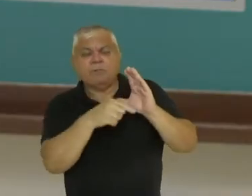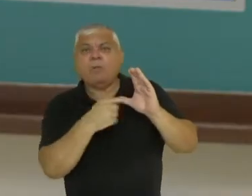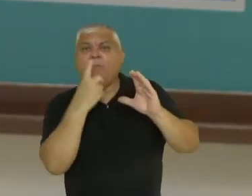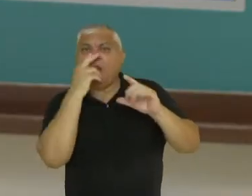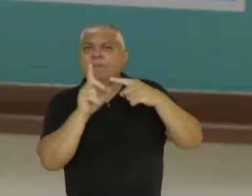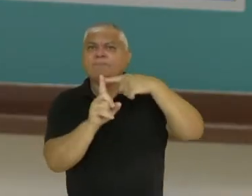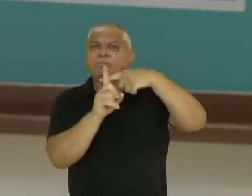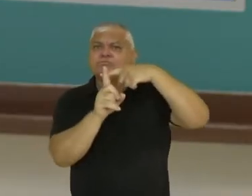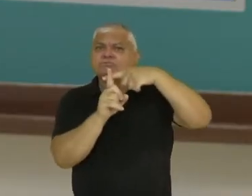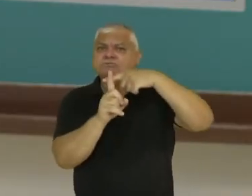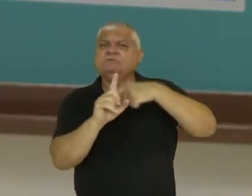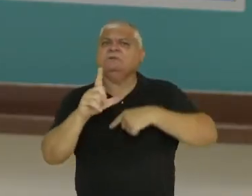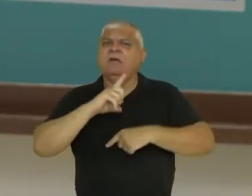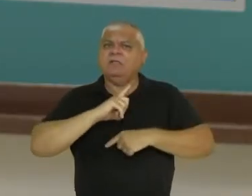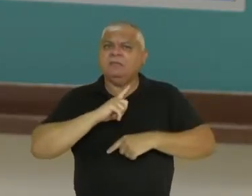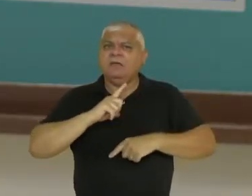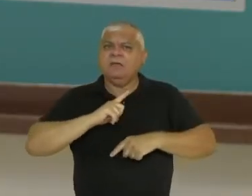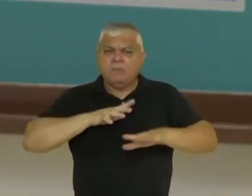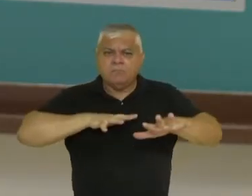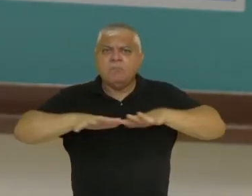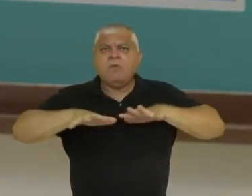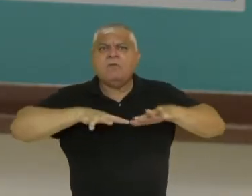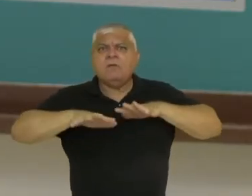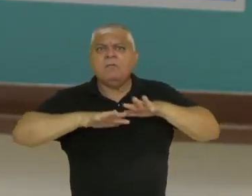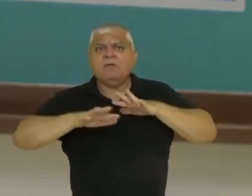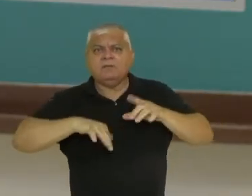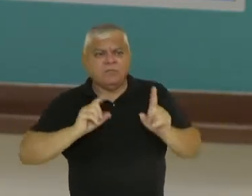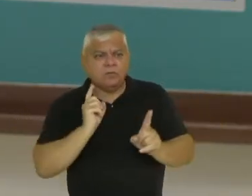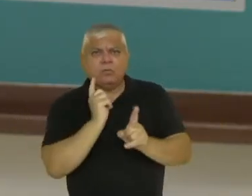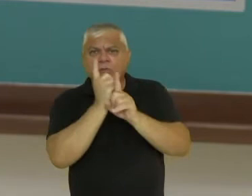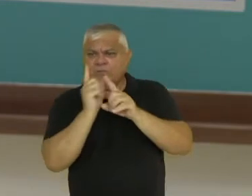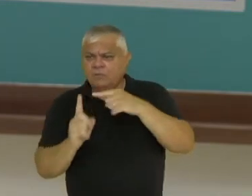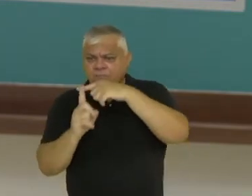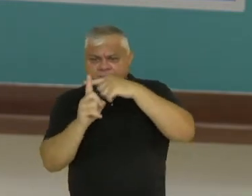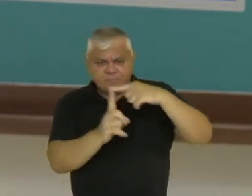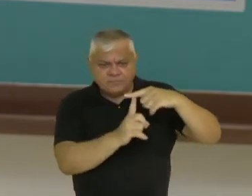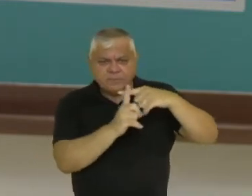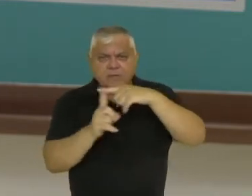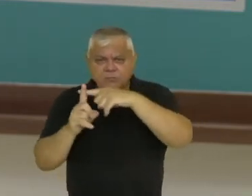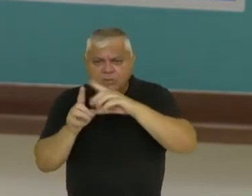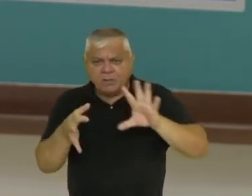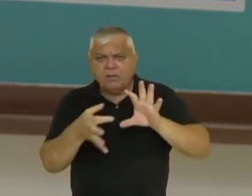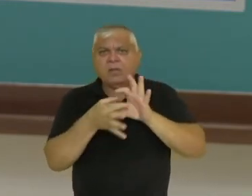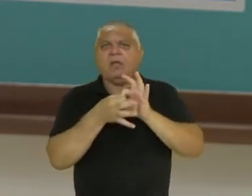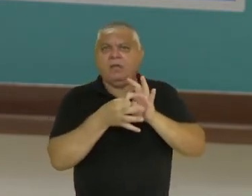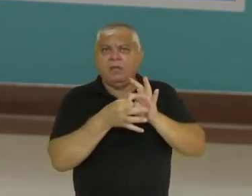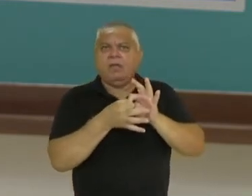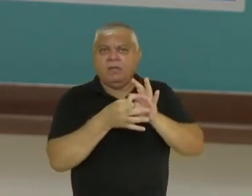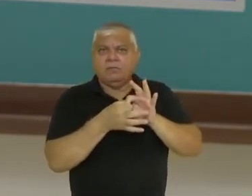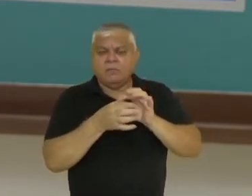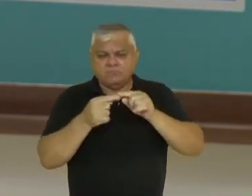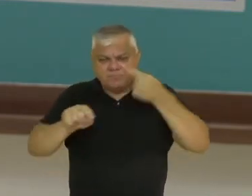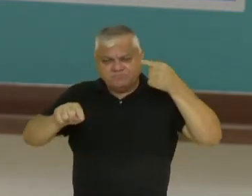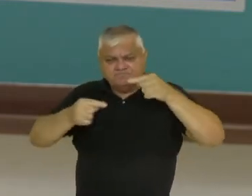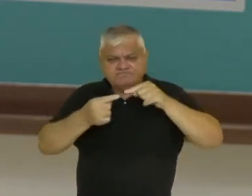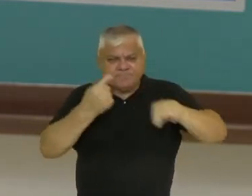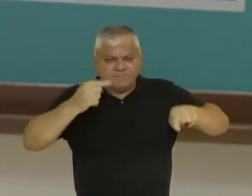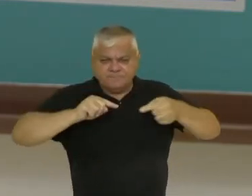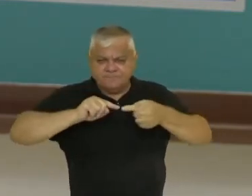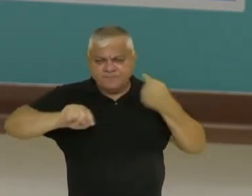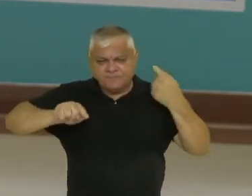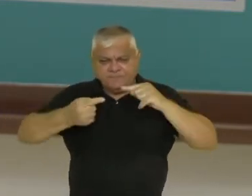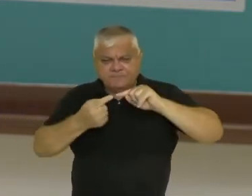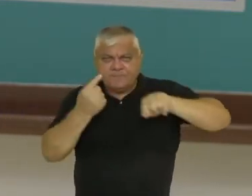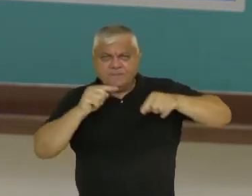em algum momento elas encontravam também uma outra carga positiva, e vocês sabem, né, que os opostos se repelem, elas acabavam